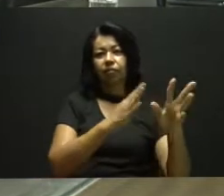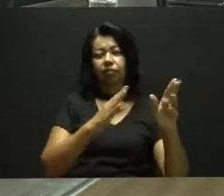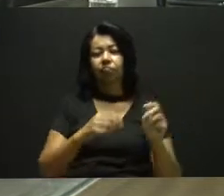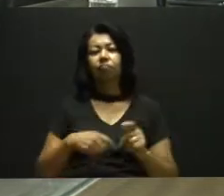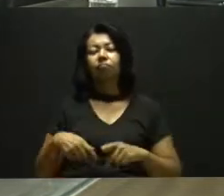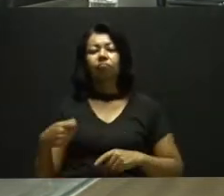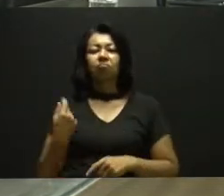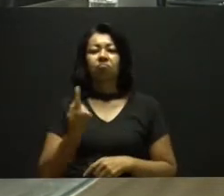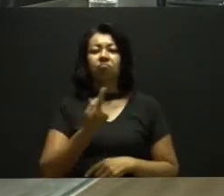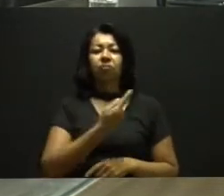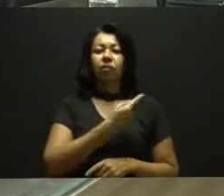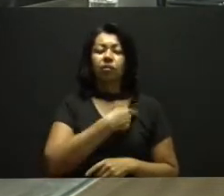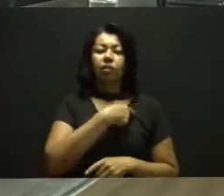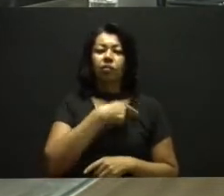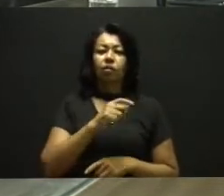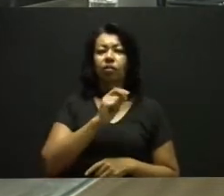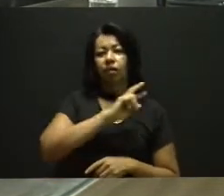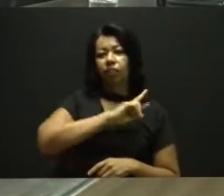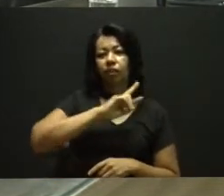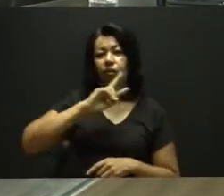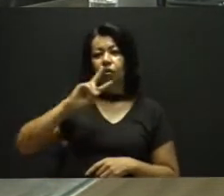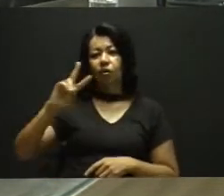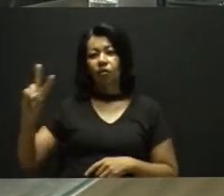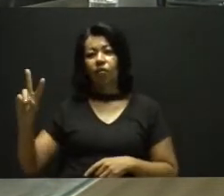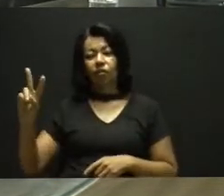que a vitória